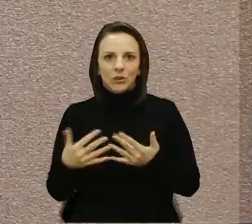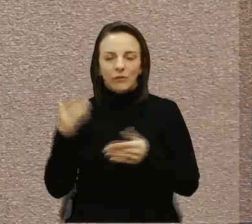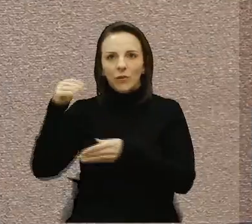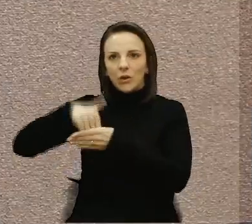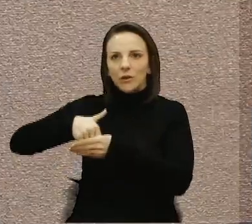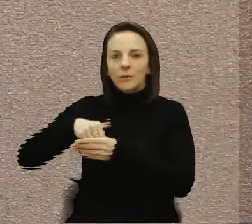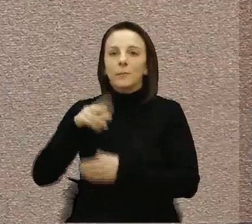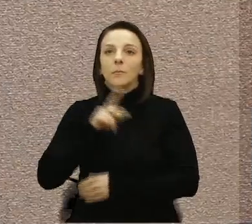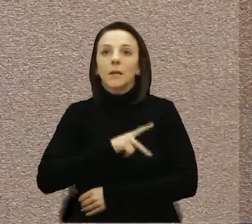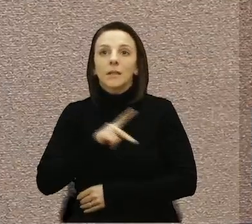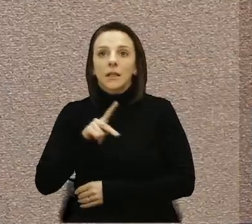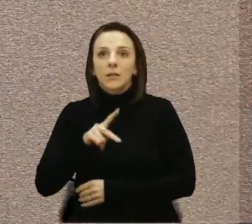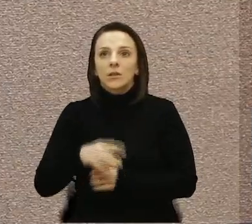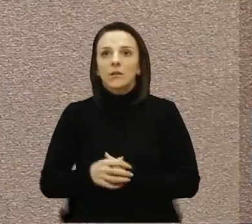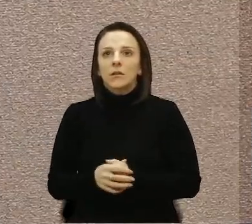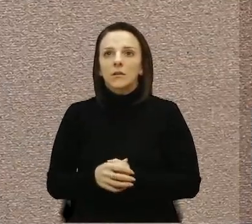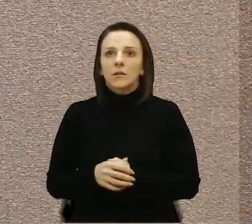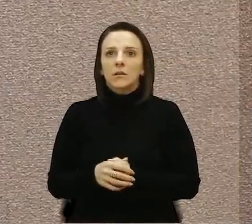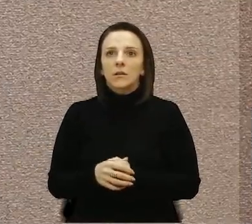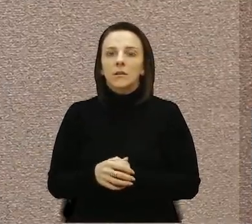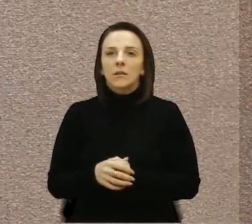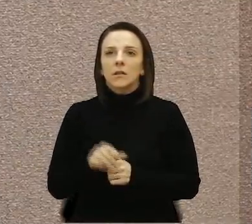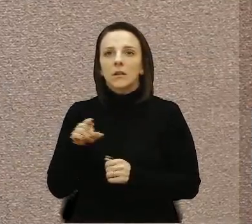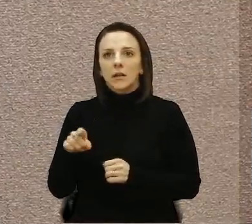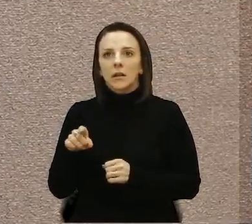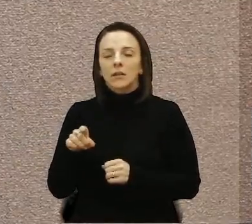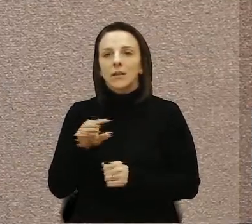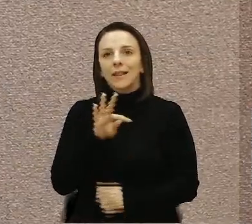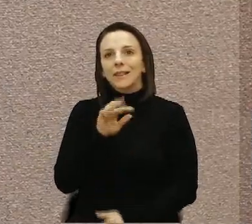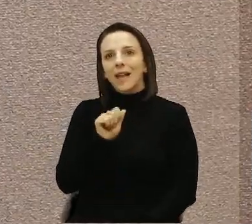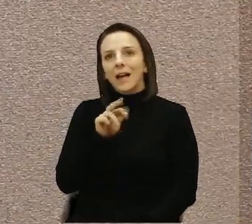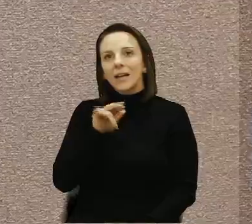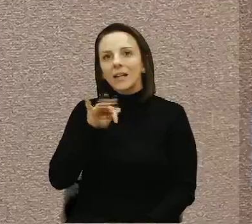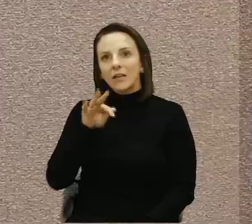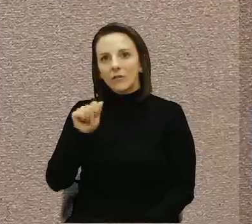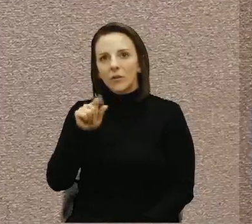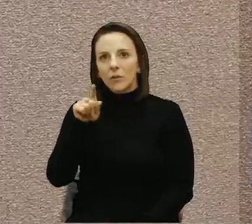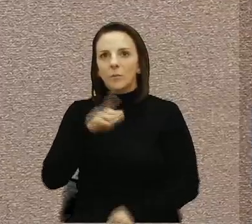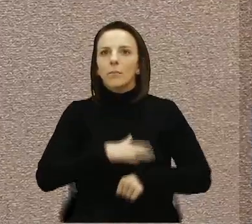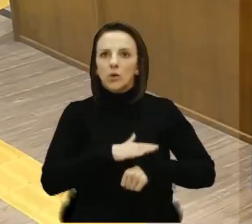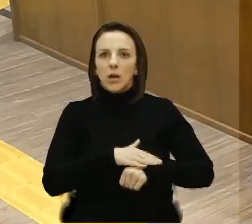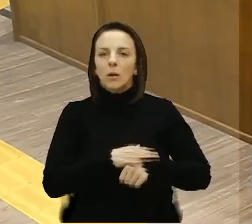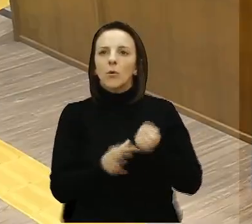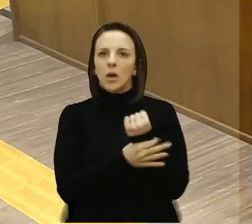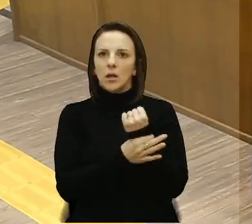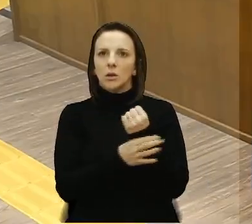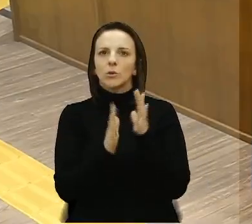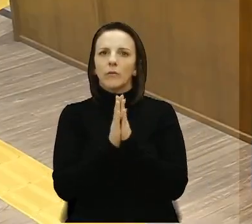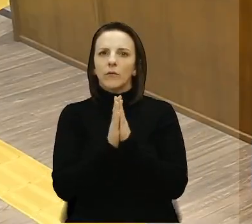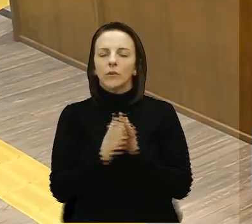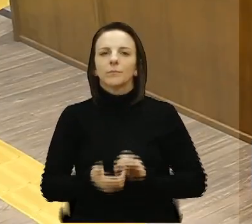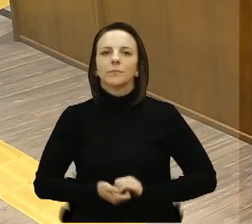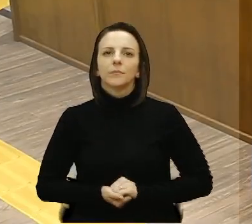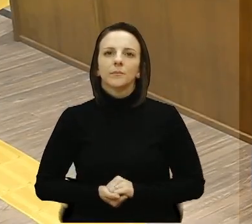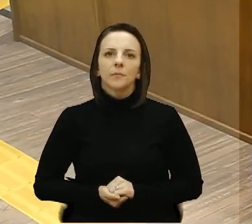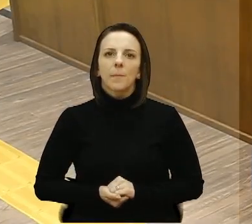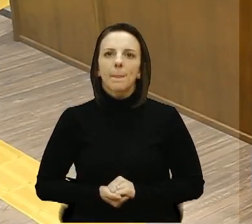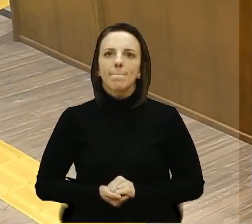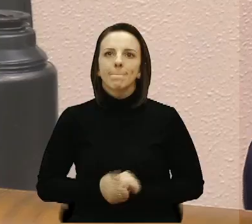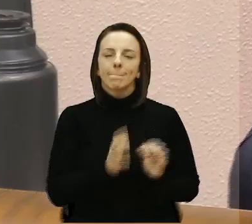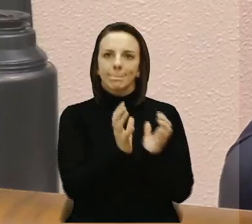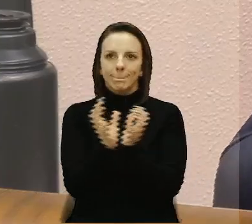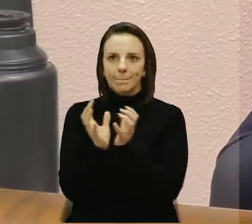Presidente, a respeito da tarifa verde... Meu tempo, só garante meu tempo, presidente. Colegas vereadores, por